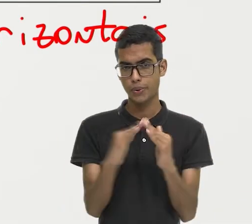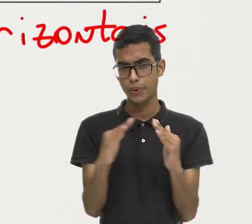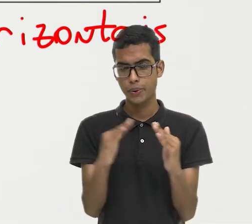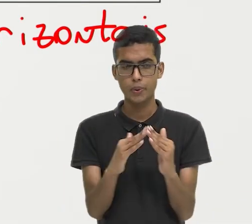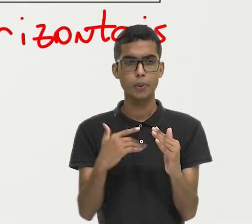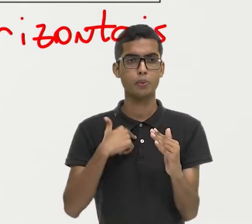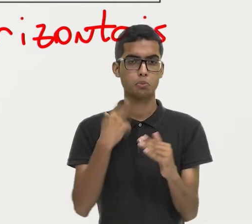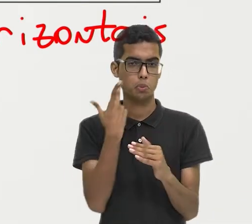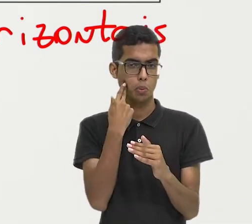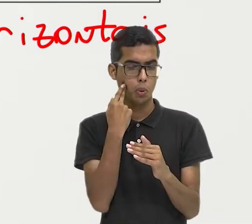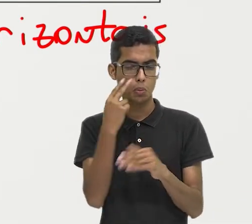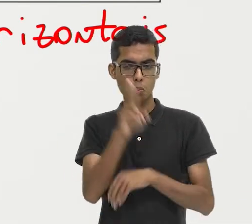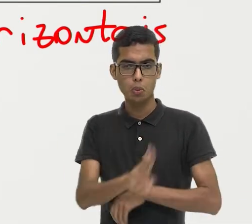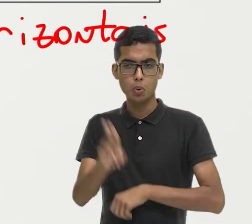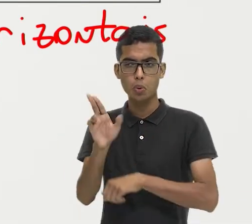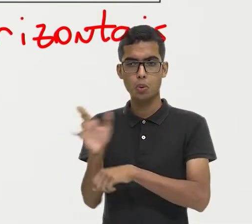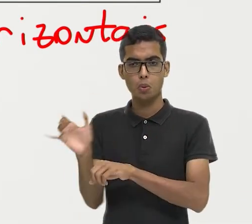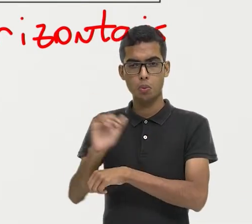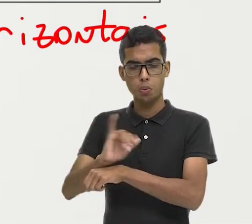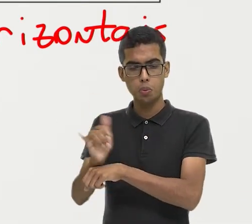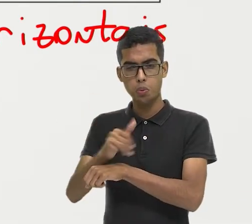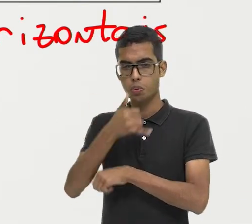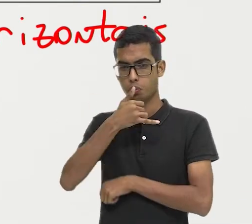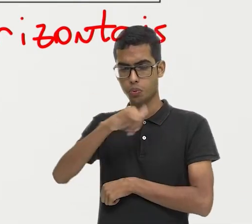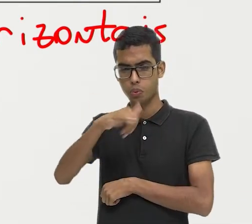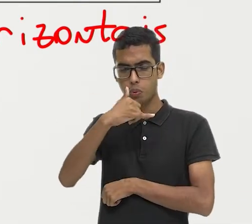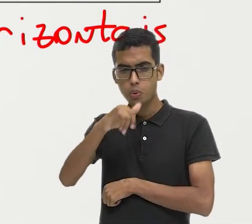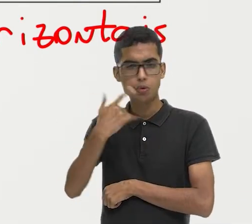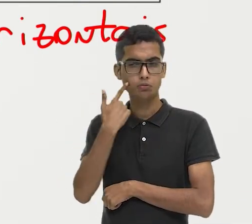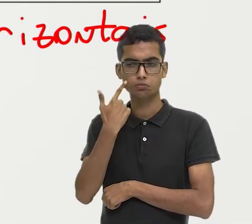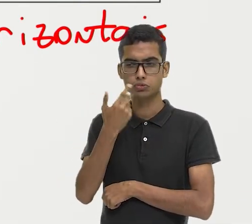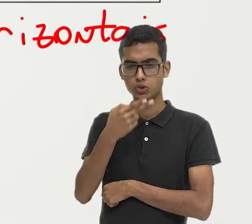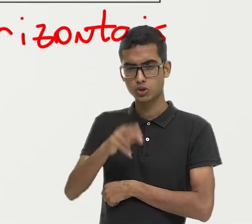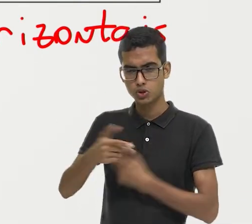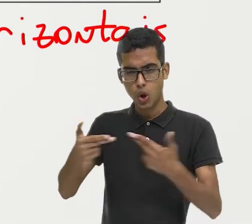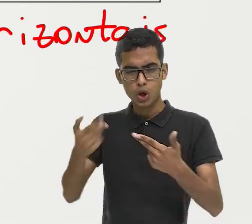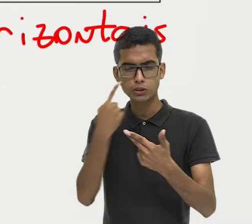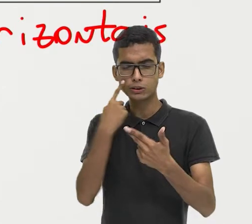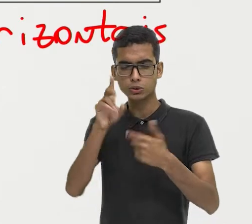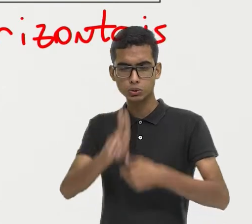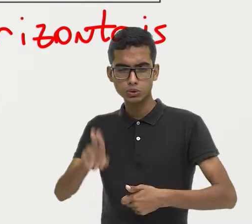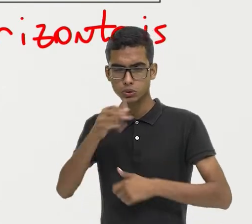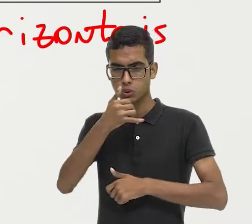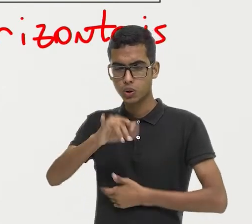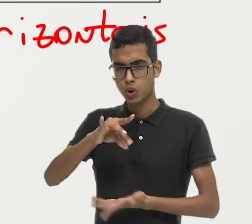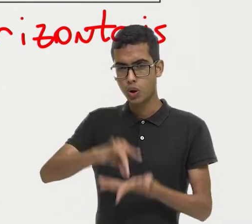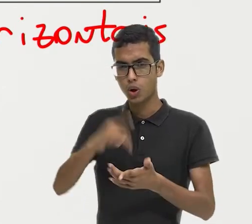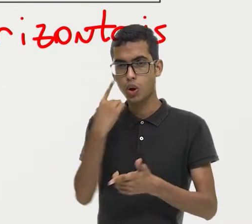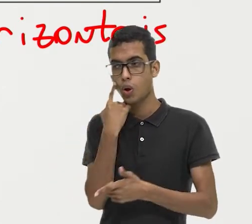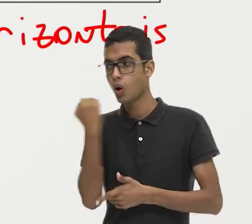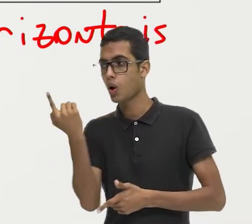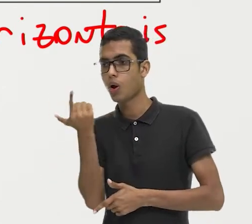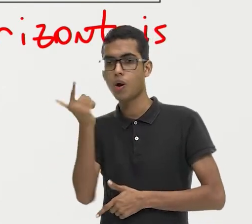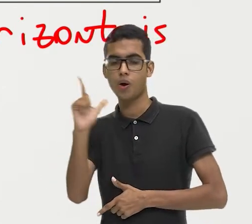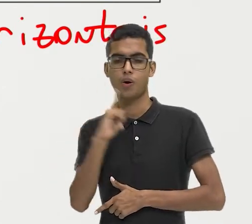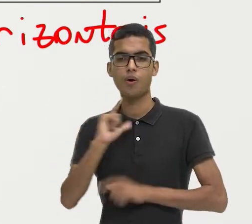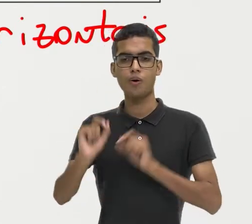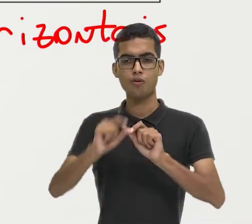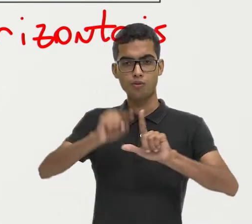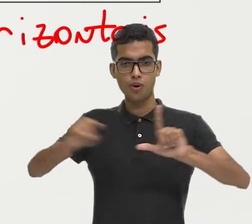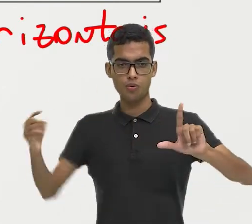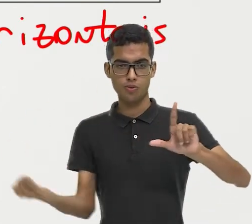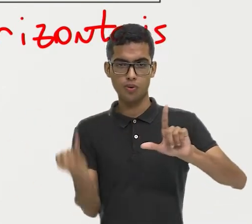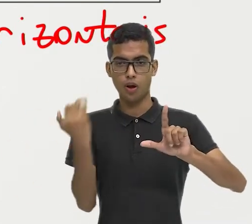casa, automaticamente consumindo mais energia, tá bom? Então, saiba que esse também é um outro gráfico